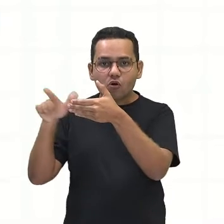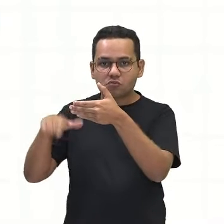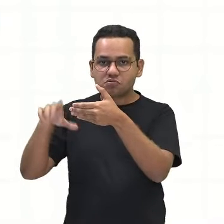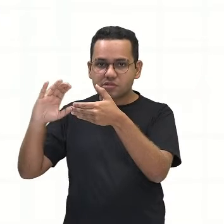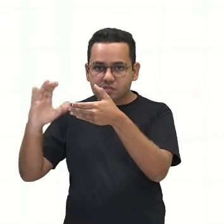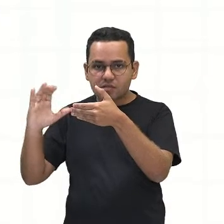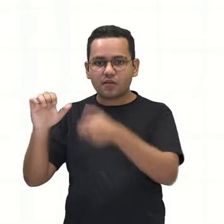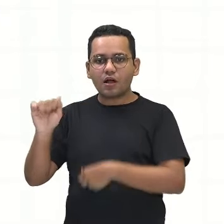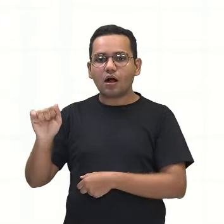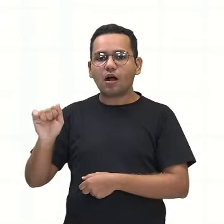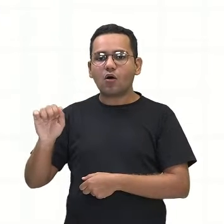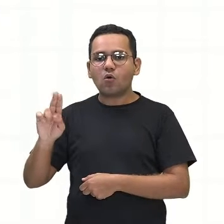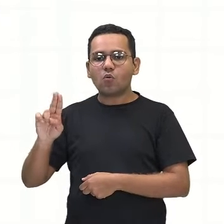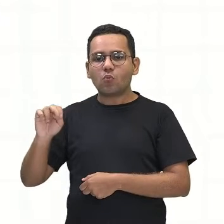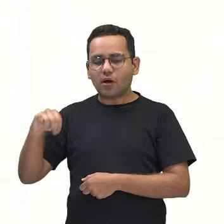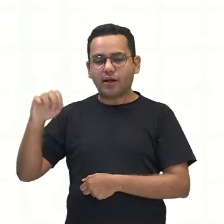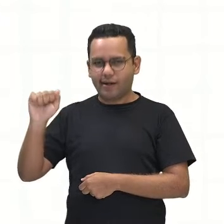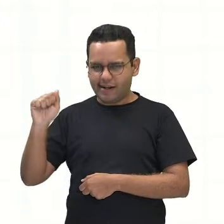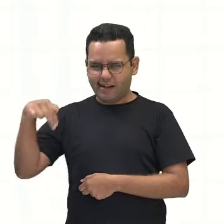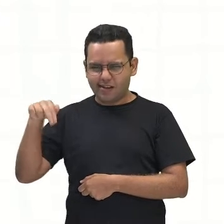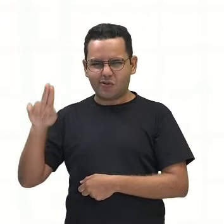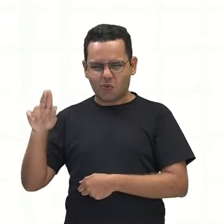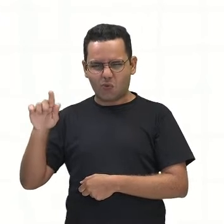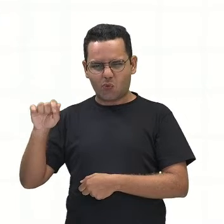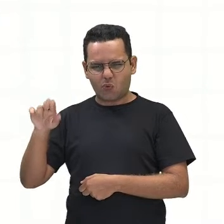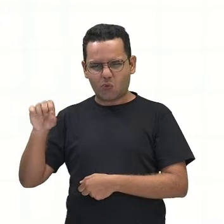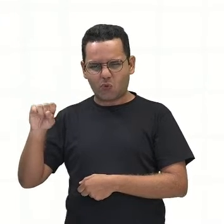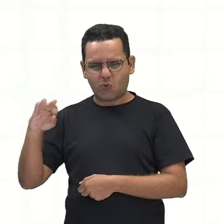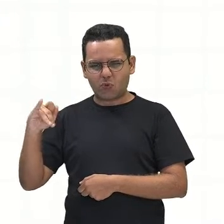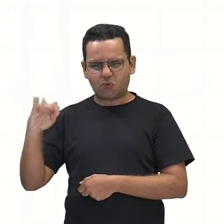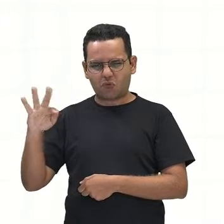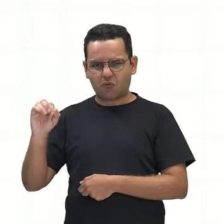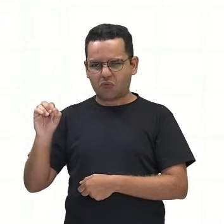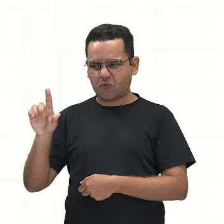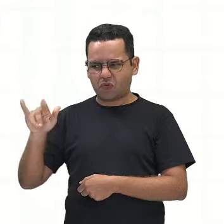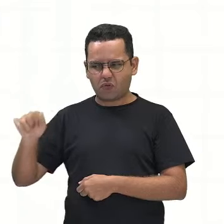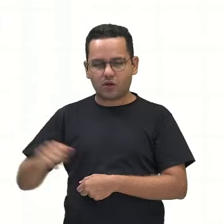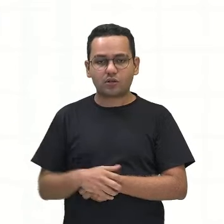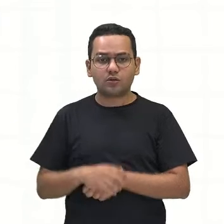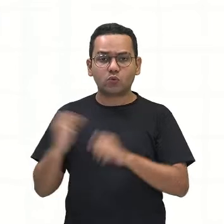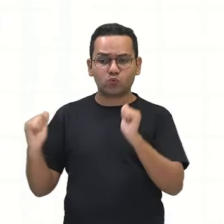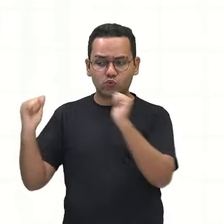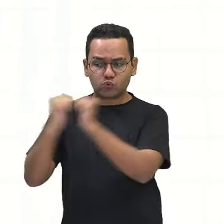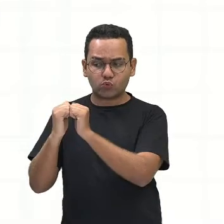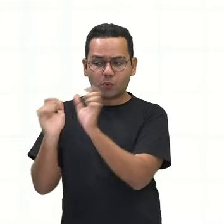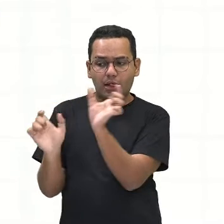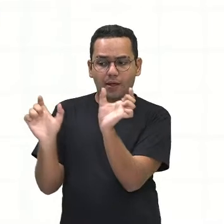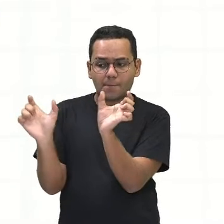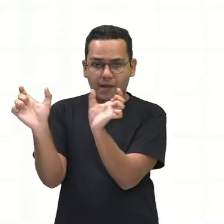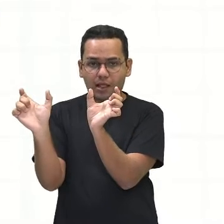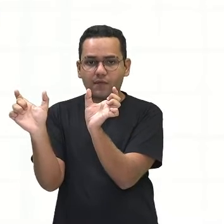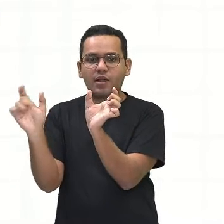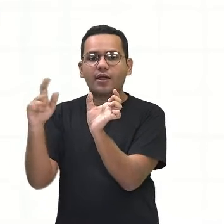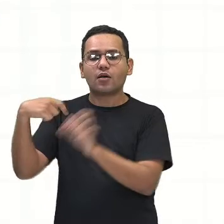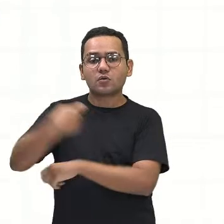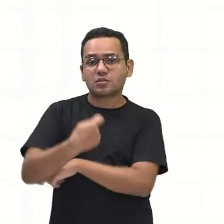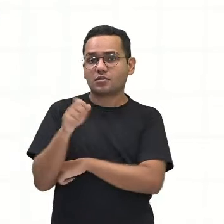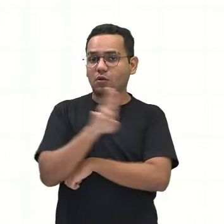os dois juntos é que vai denominar ali o nome da